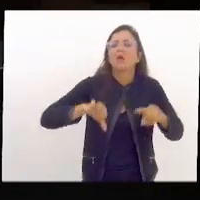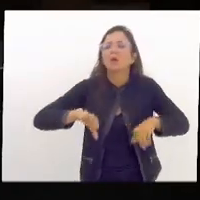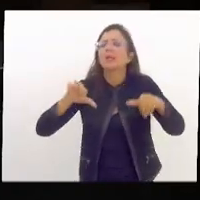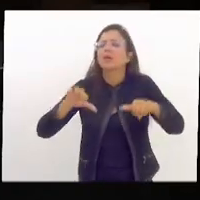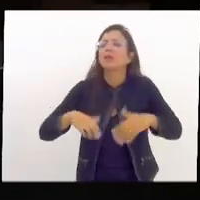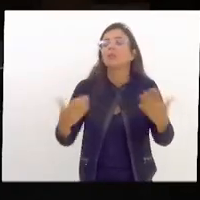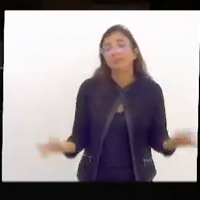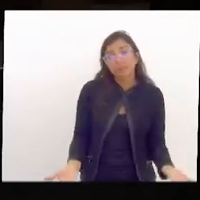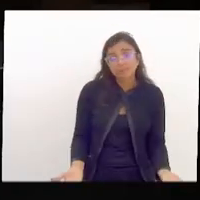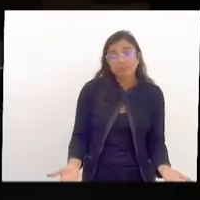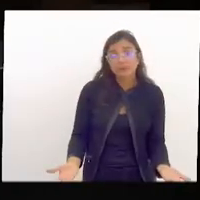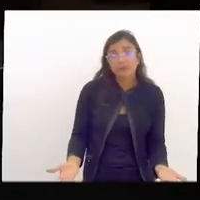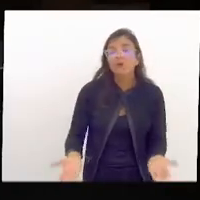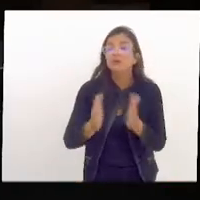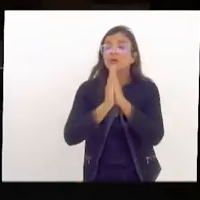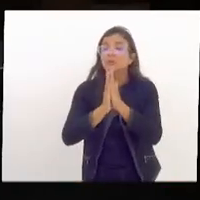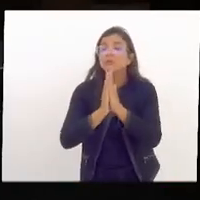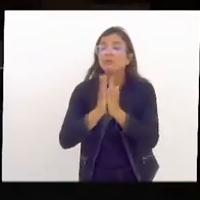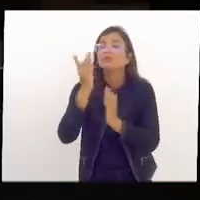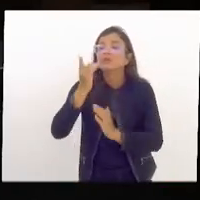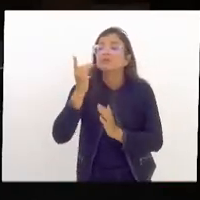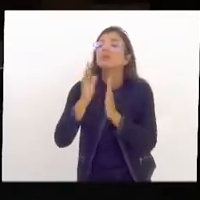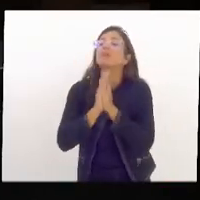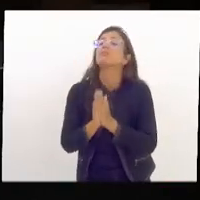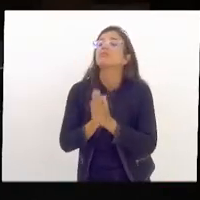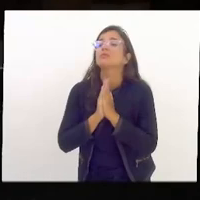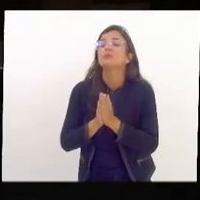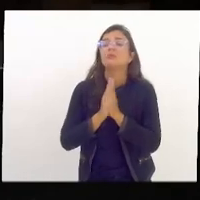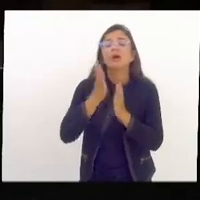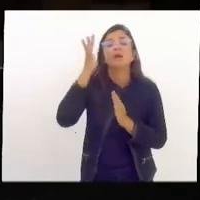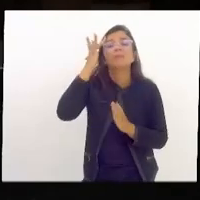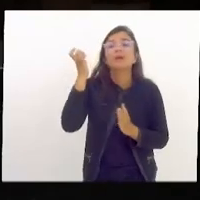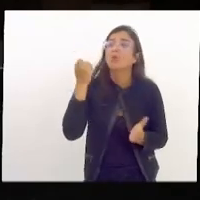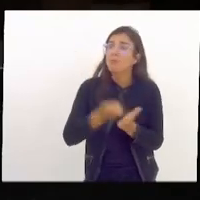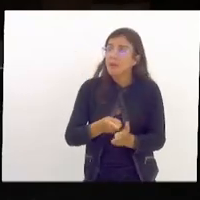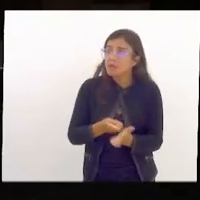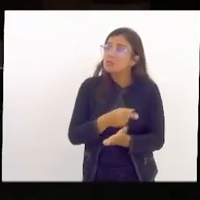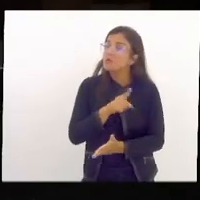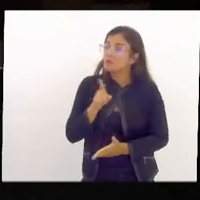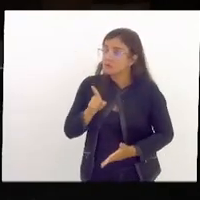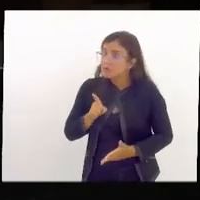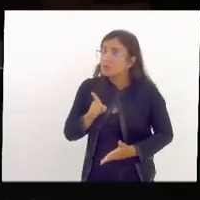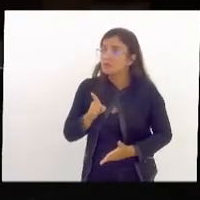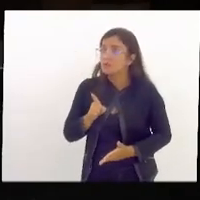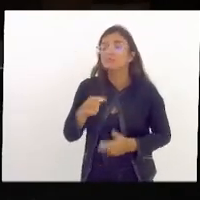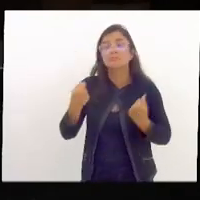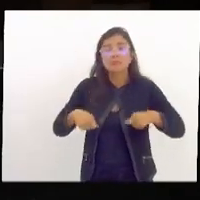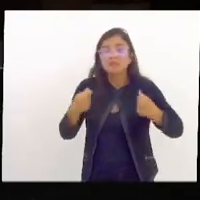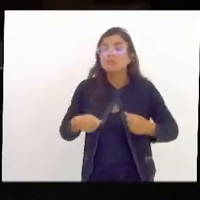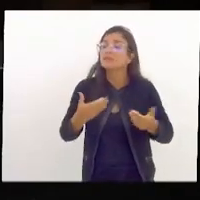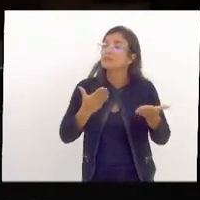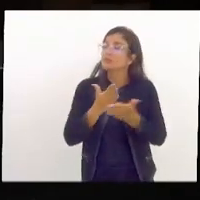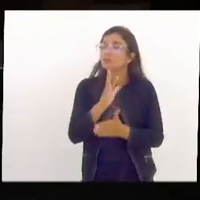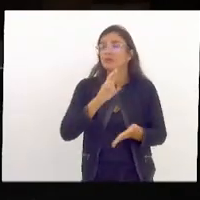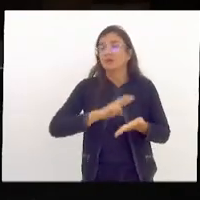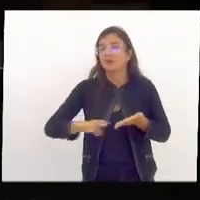indagação a todos os deputados, que amanhã nós temos por obrigação aprovar esse relatório da CPI. Para